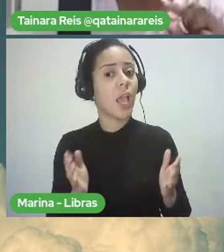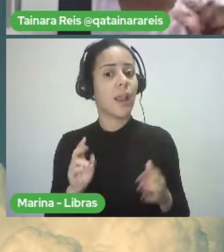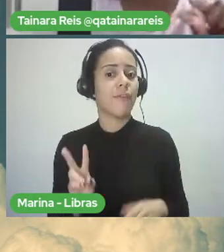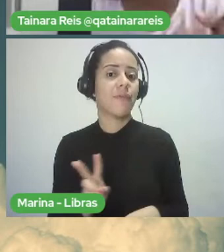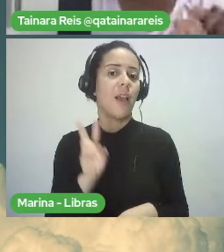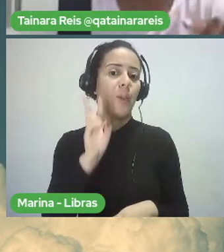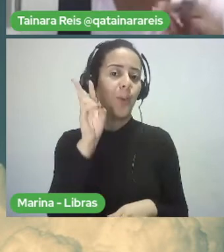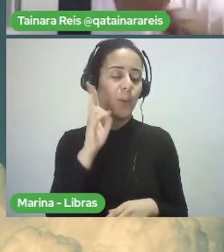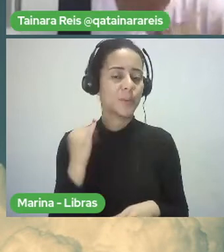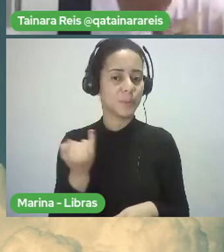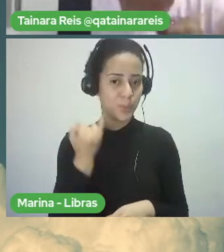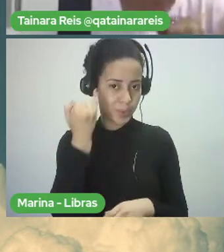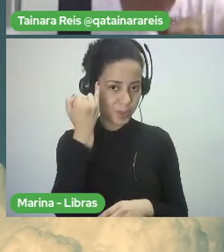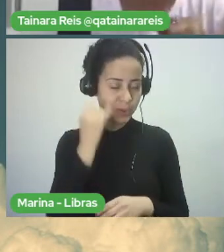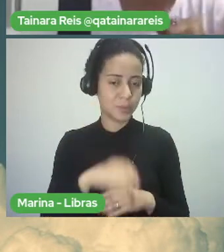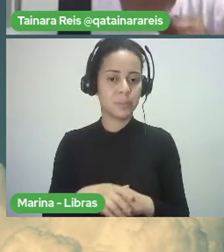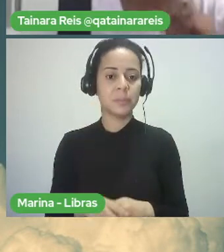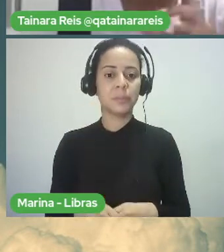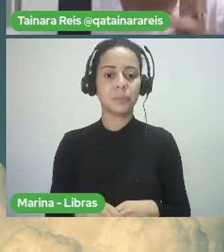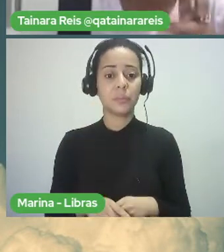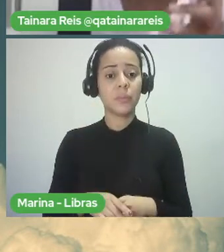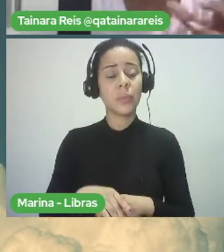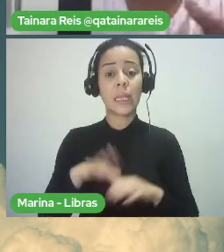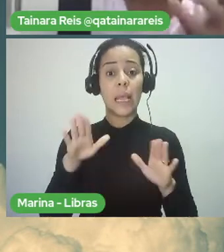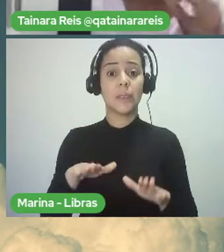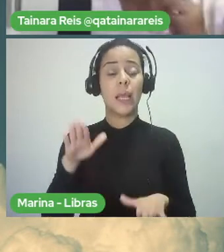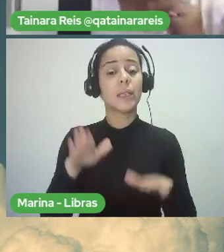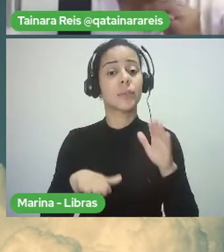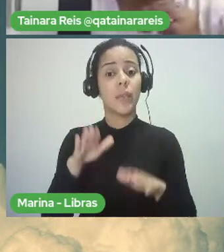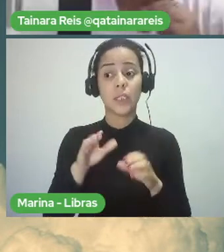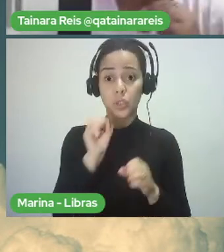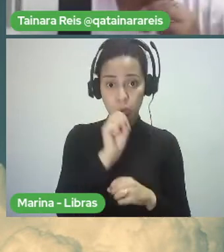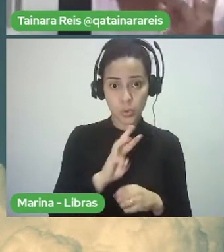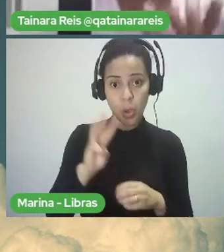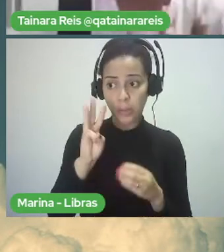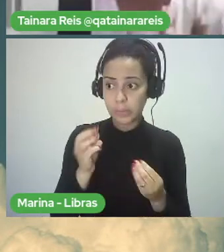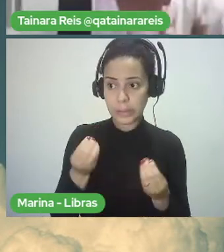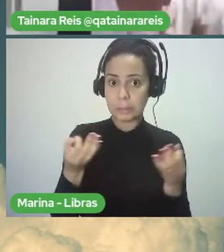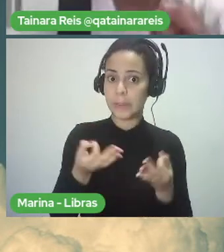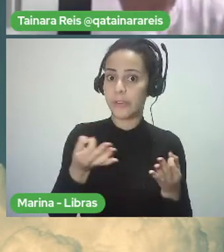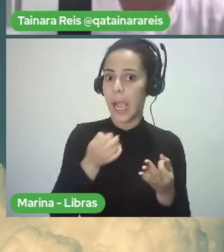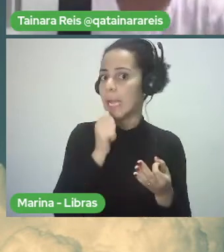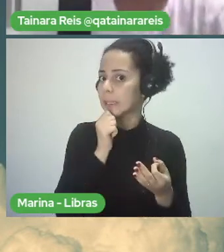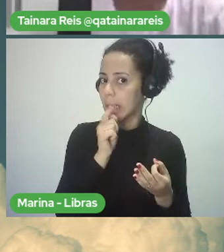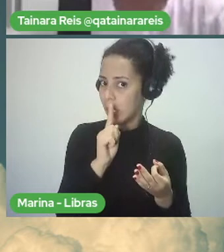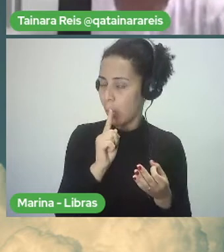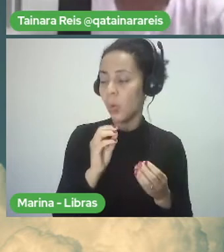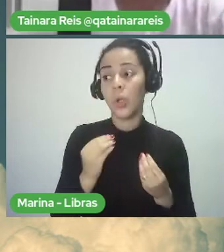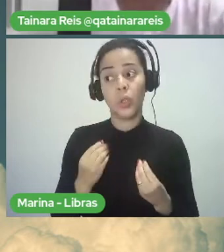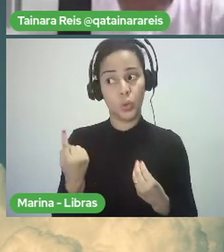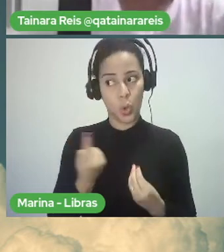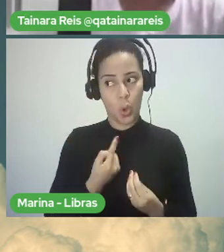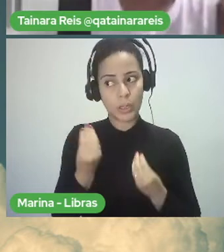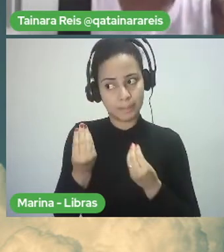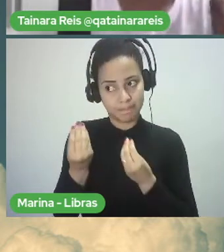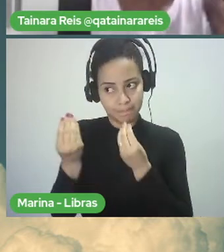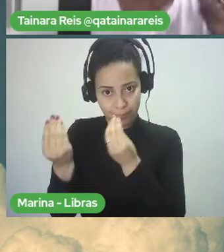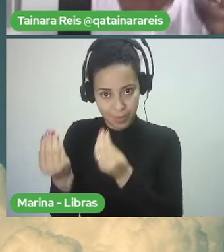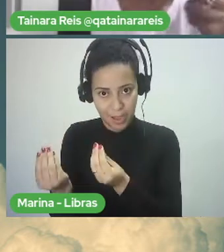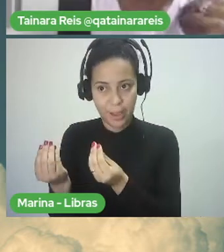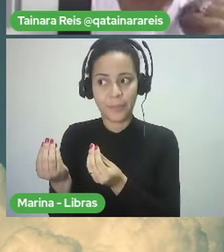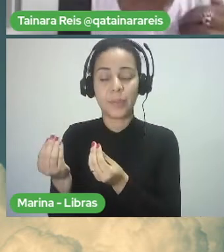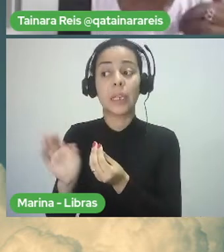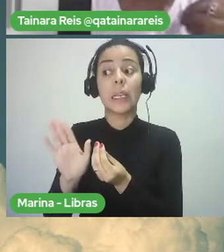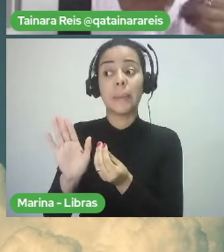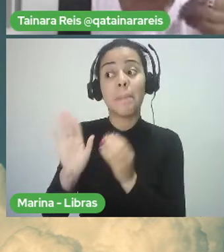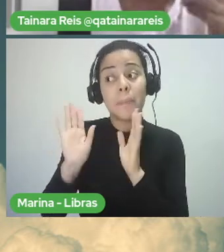aquele detalhezinho, né? Ele não chega a ser um impeditivo para a entrega. O que a gente faz? A gente abre um débito técnico e uma